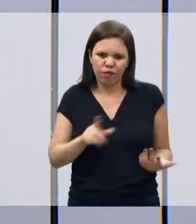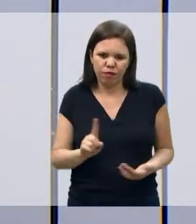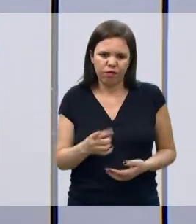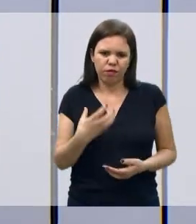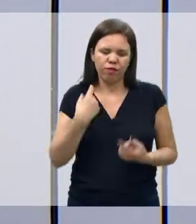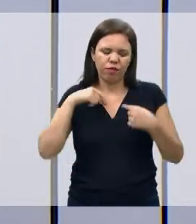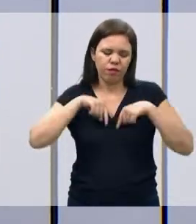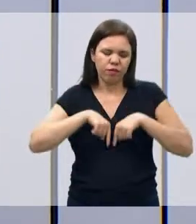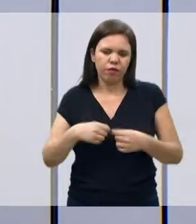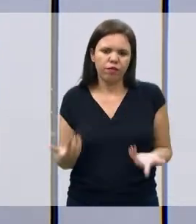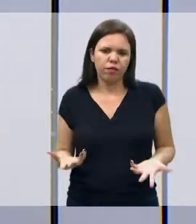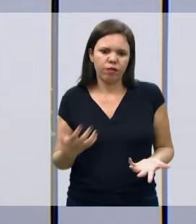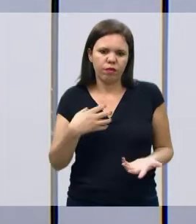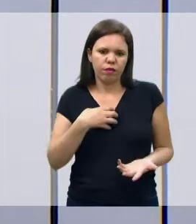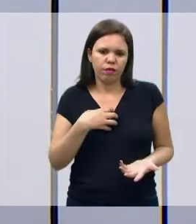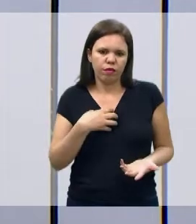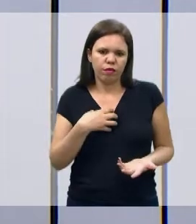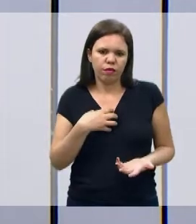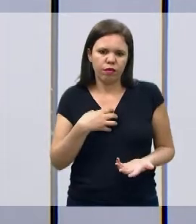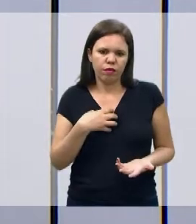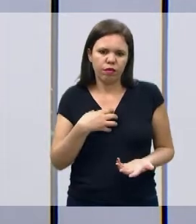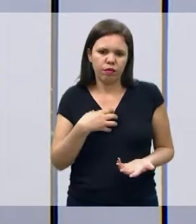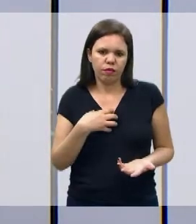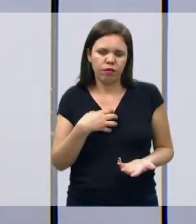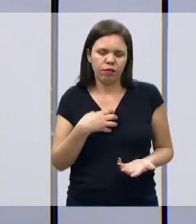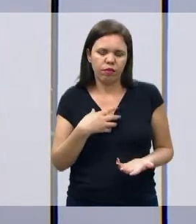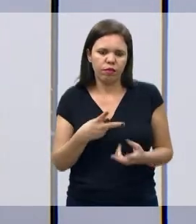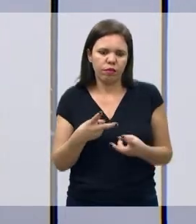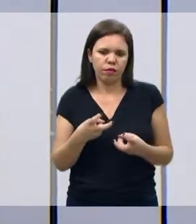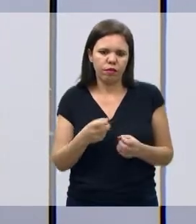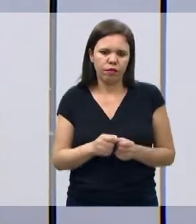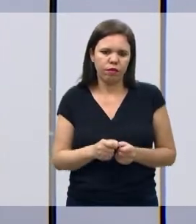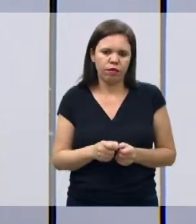por dentro ele sente aquilo, ele